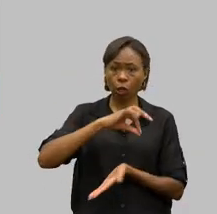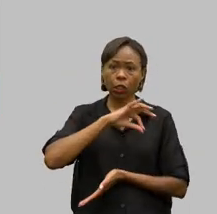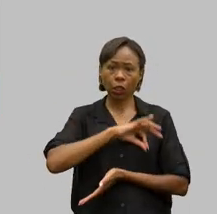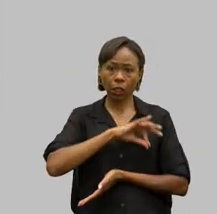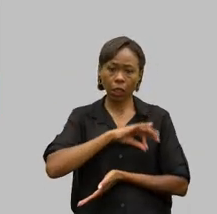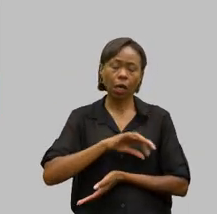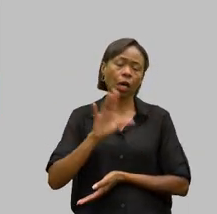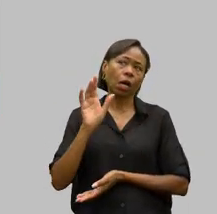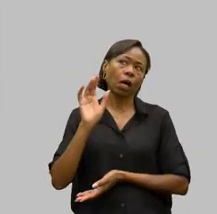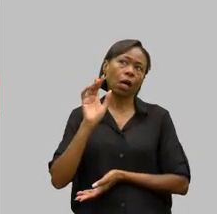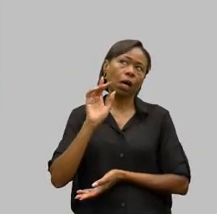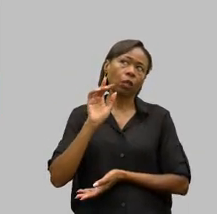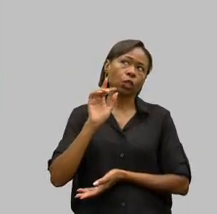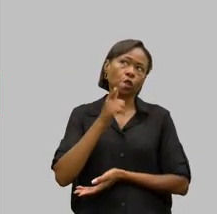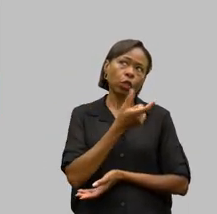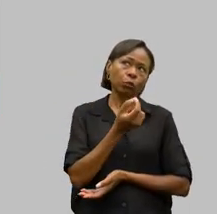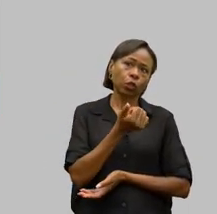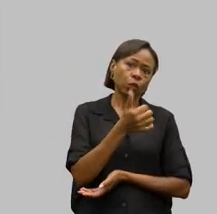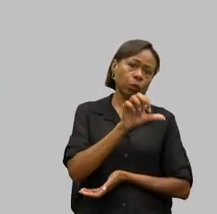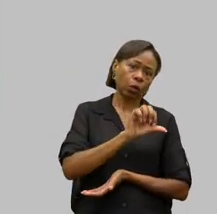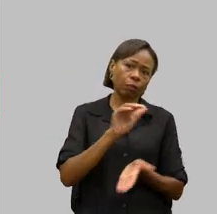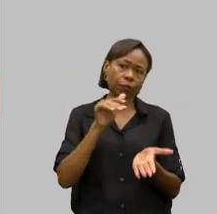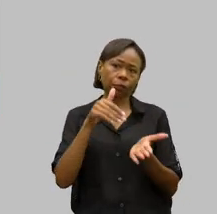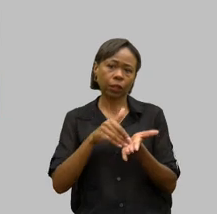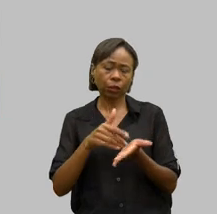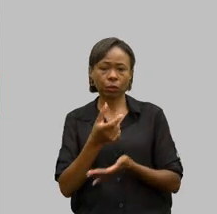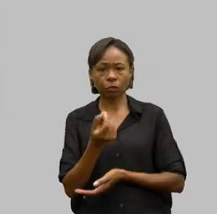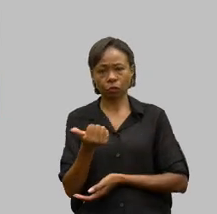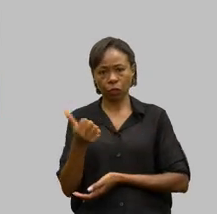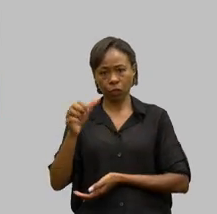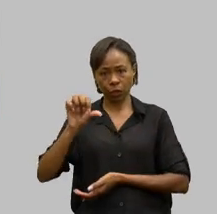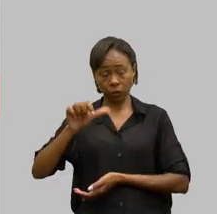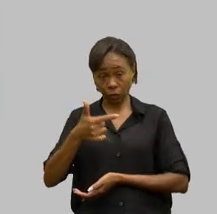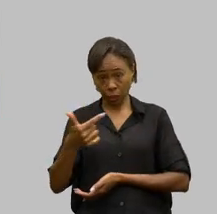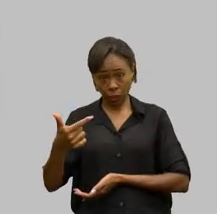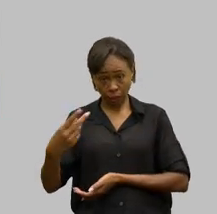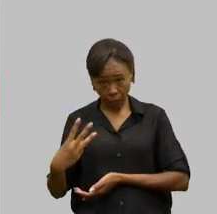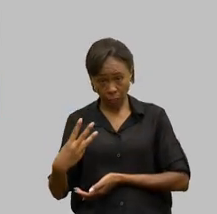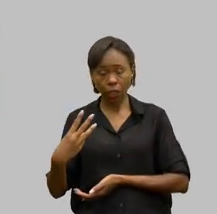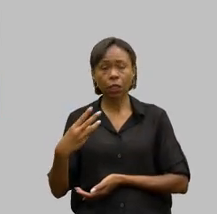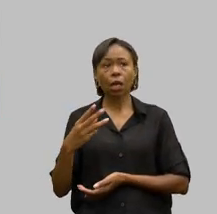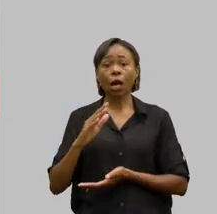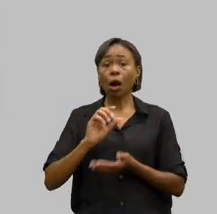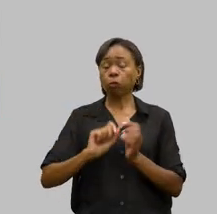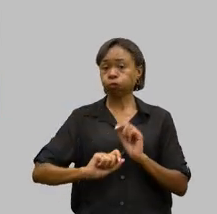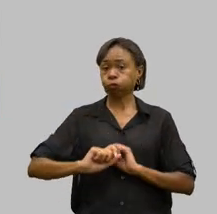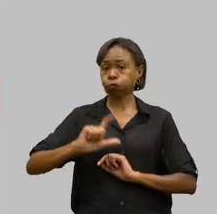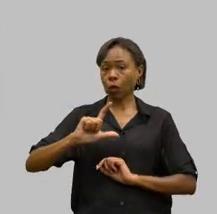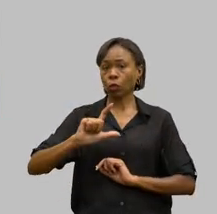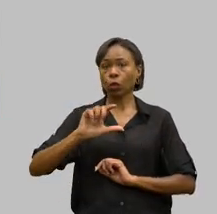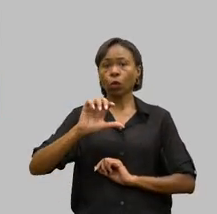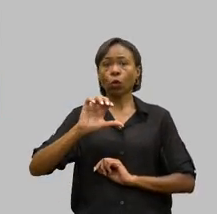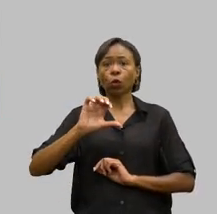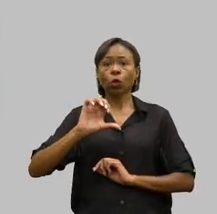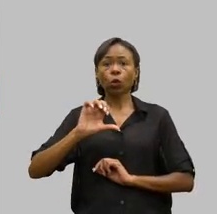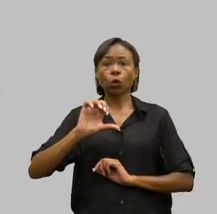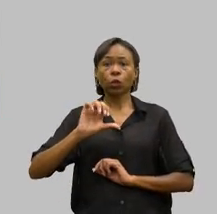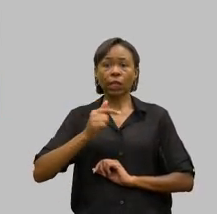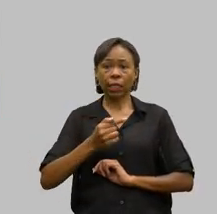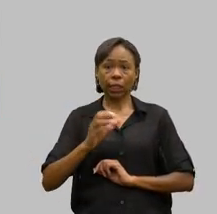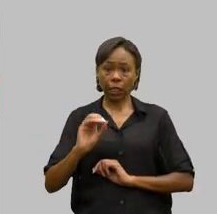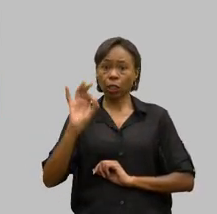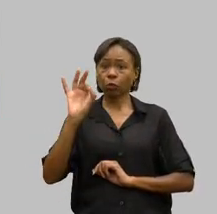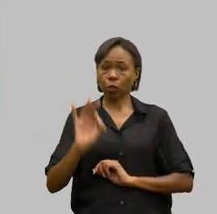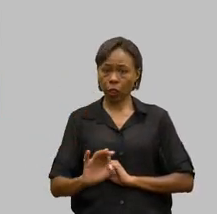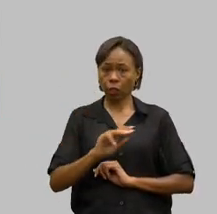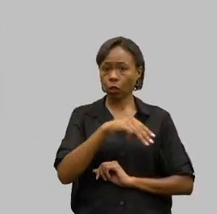de 2019 a 2023, nós tivemos um aumento de 70% do repasse na UENG, e na Unimontes, um aumento de